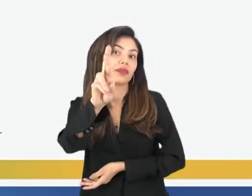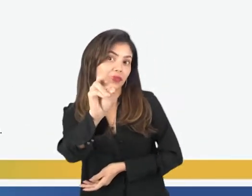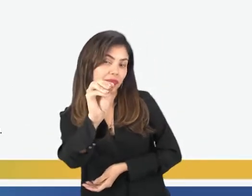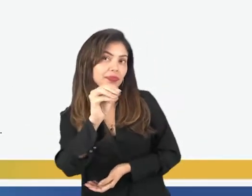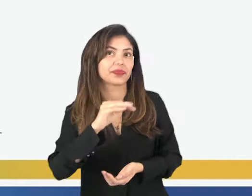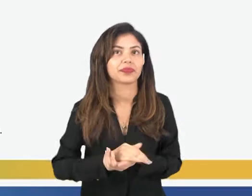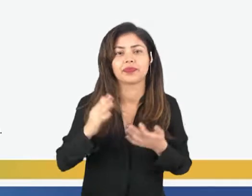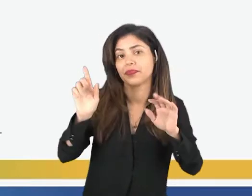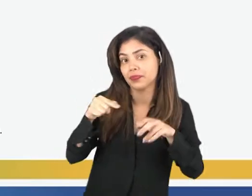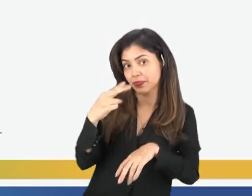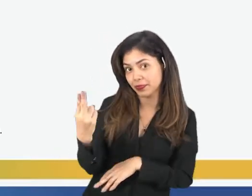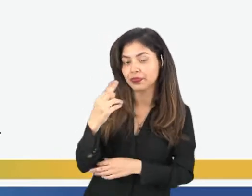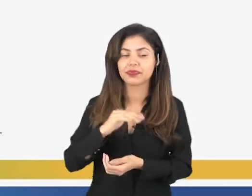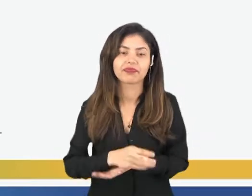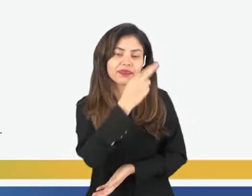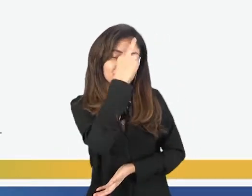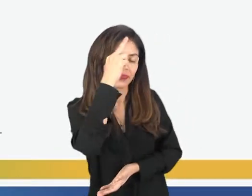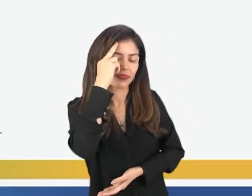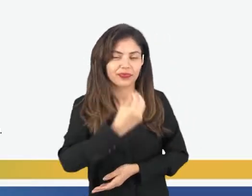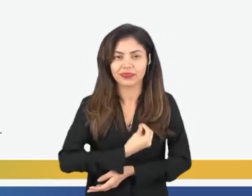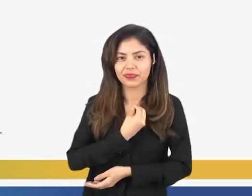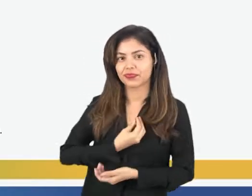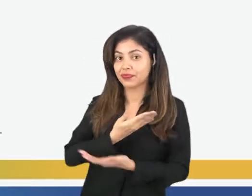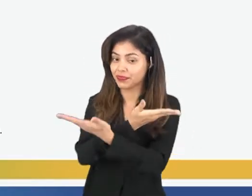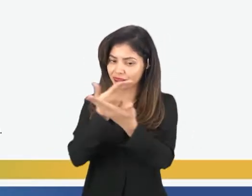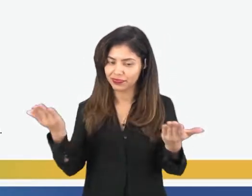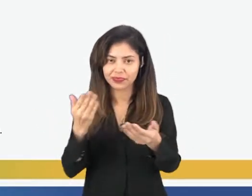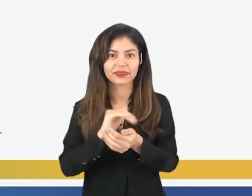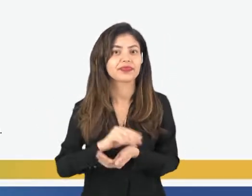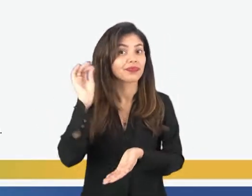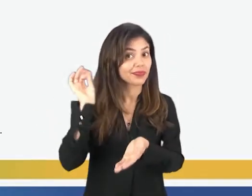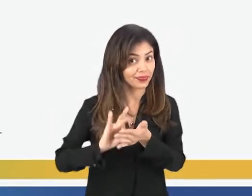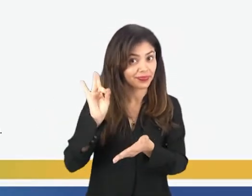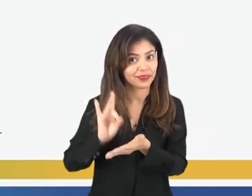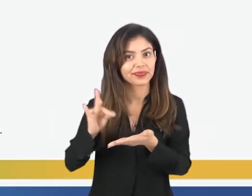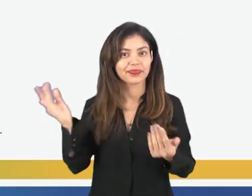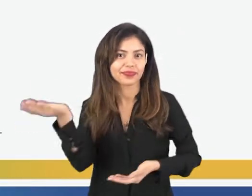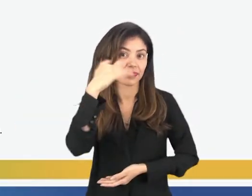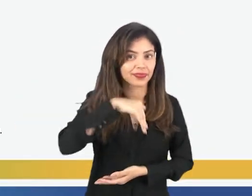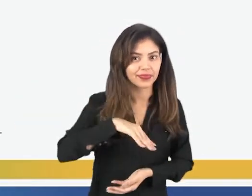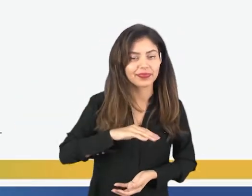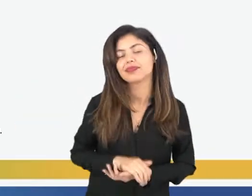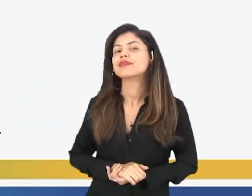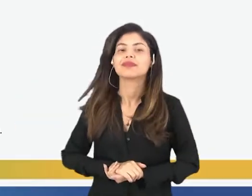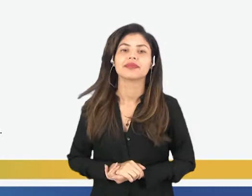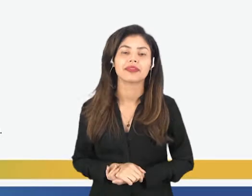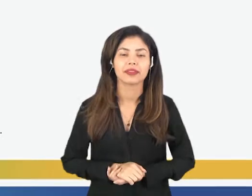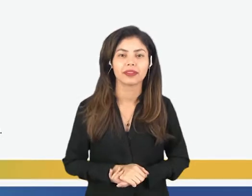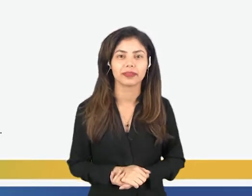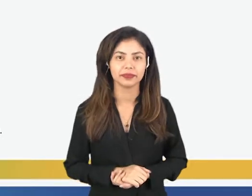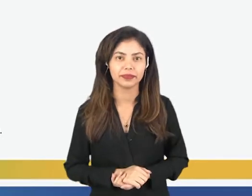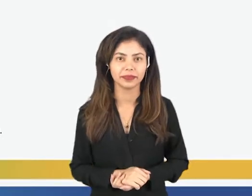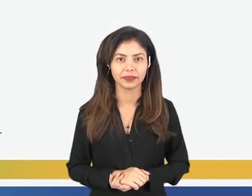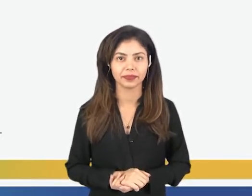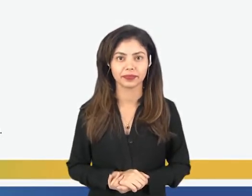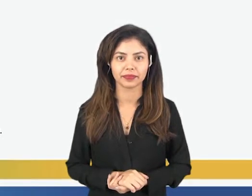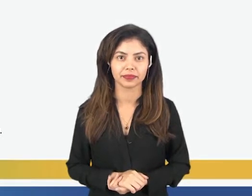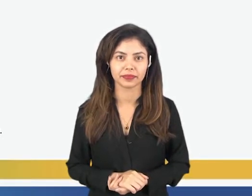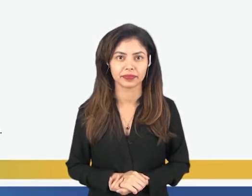ou seja, a história da vida dele com os principais fatos. Vamos lá?